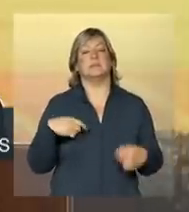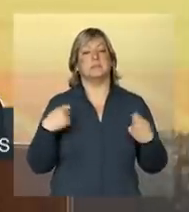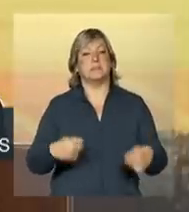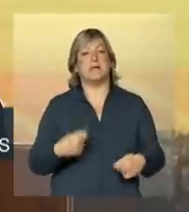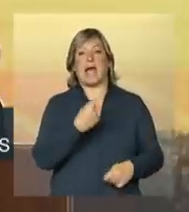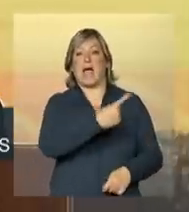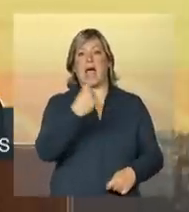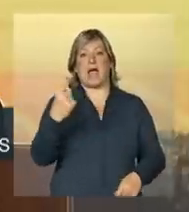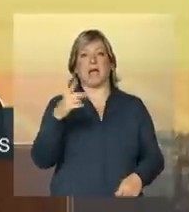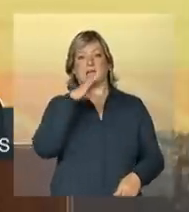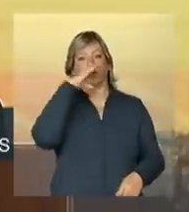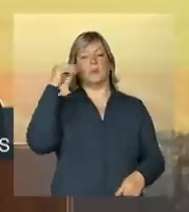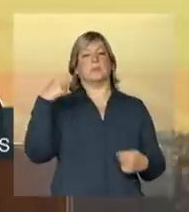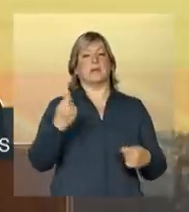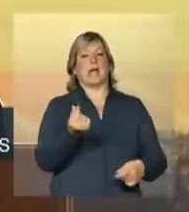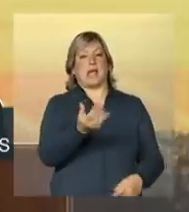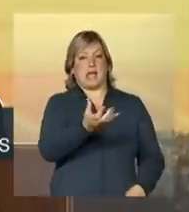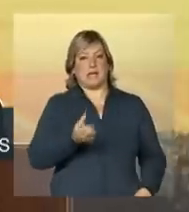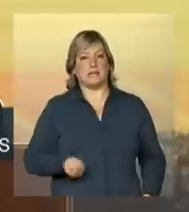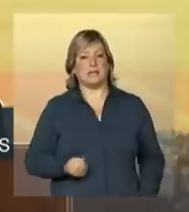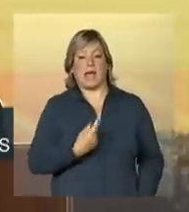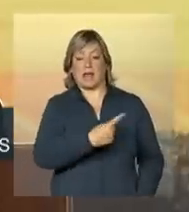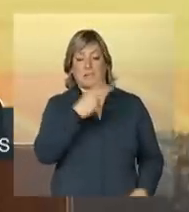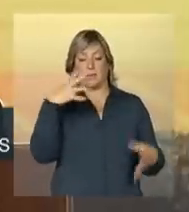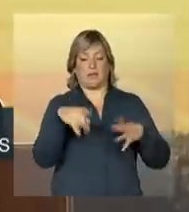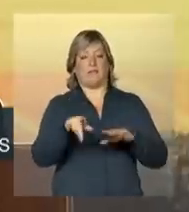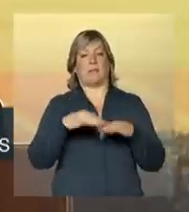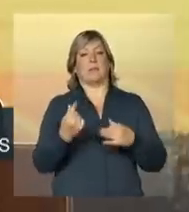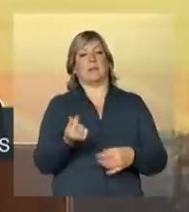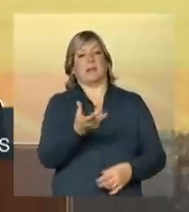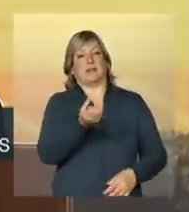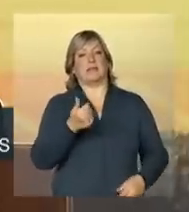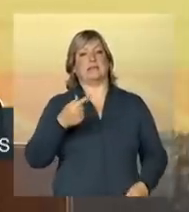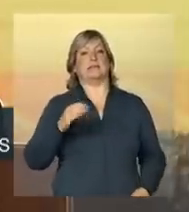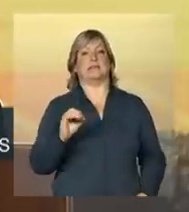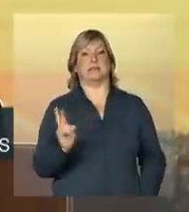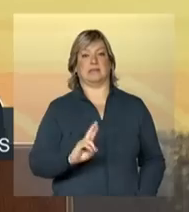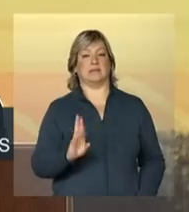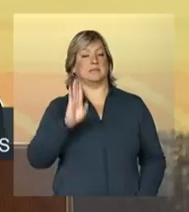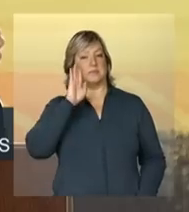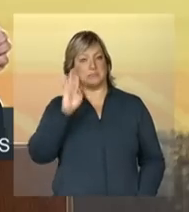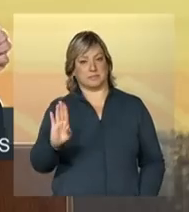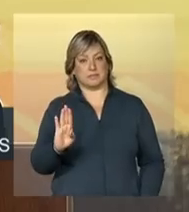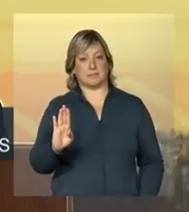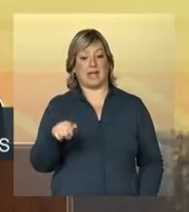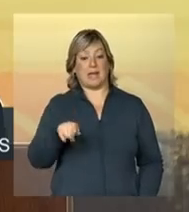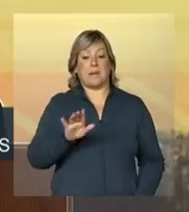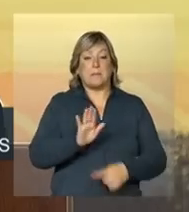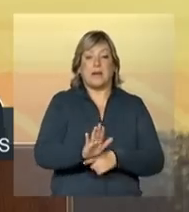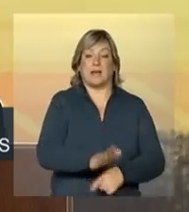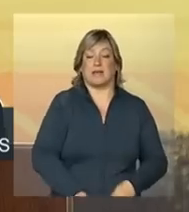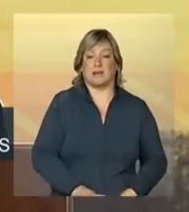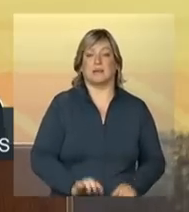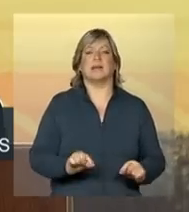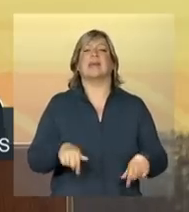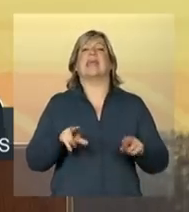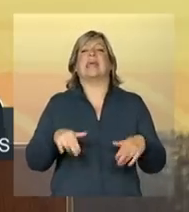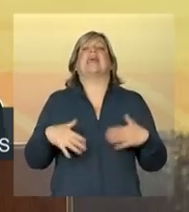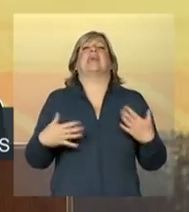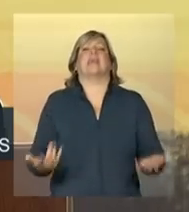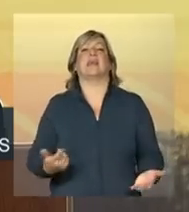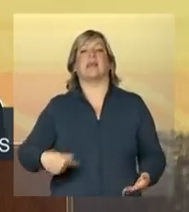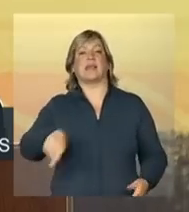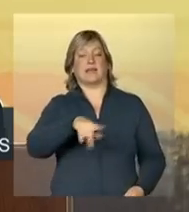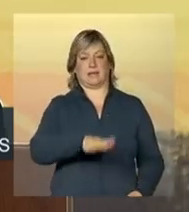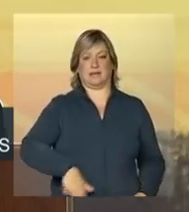70 é esse fato esse fato é para criança e quem são essas crianças